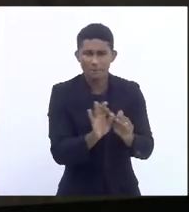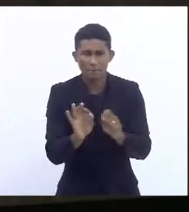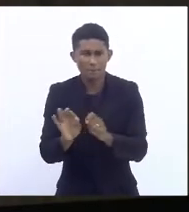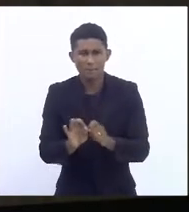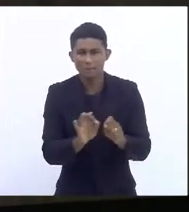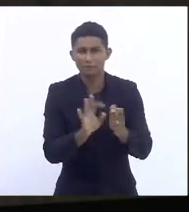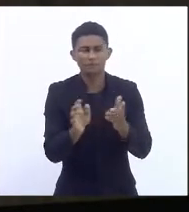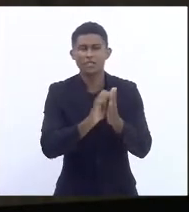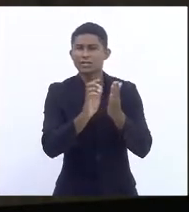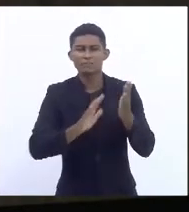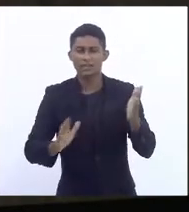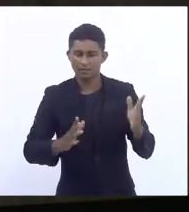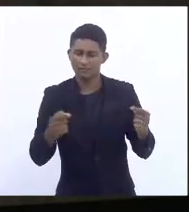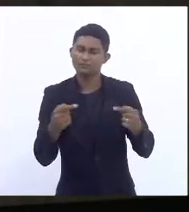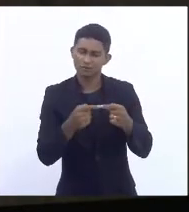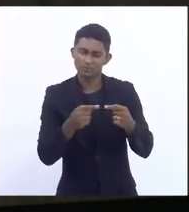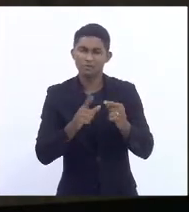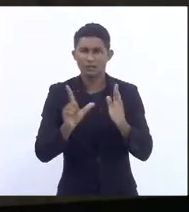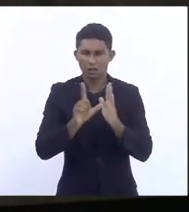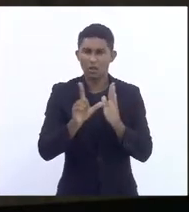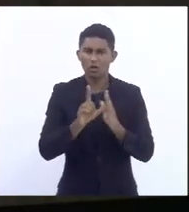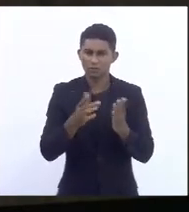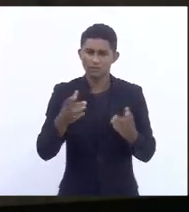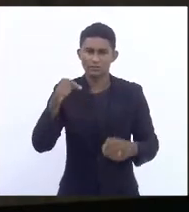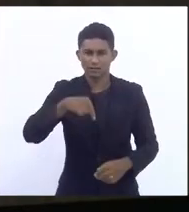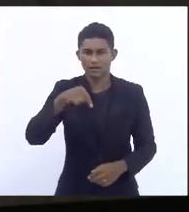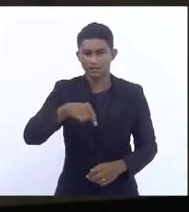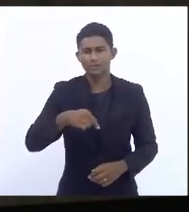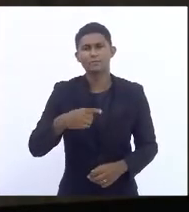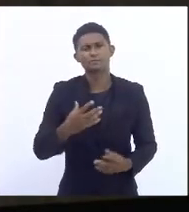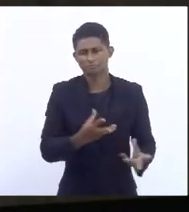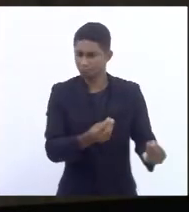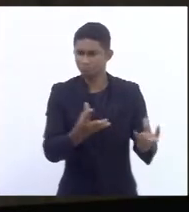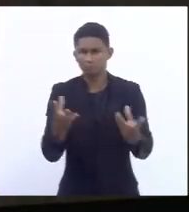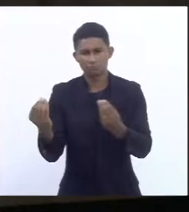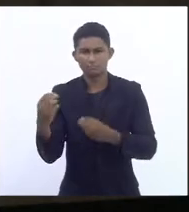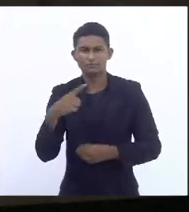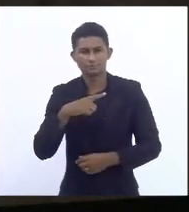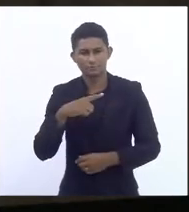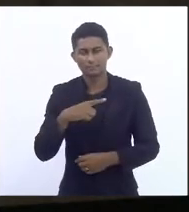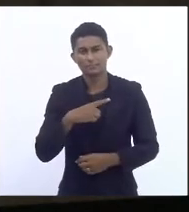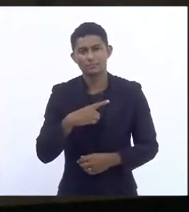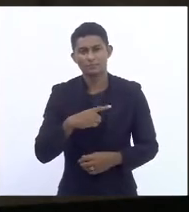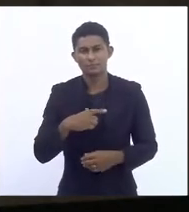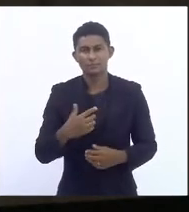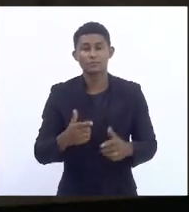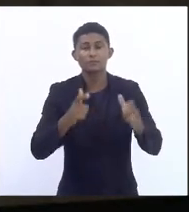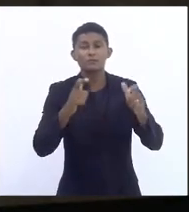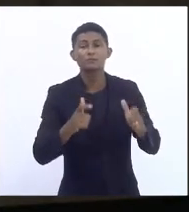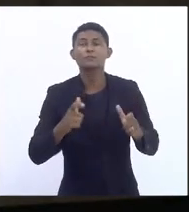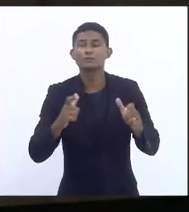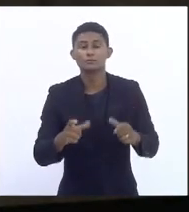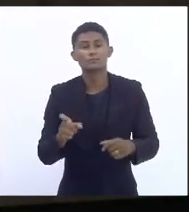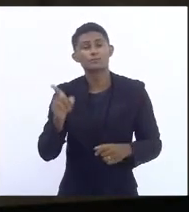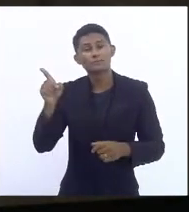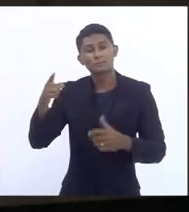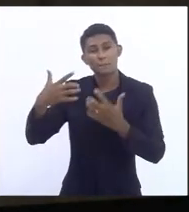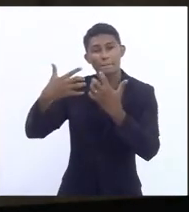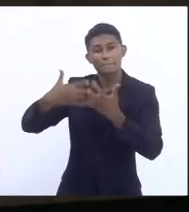atividades econômicas muito presentes, Luiz Paulo, no no município de Petrópolis, não